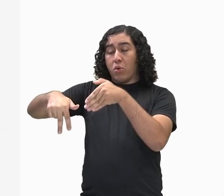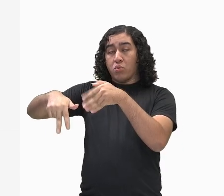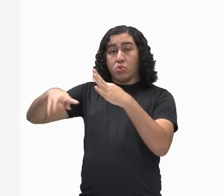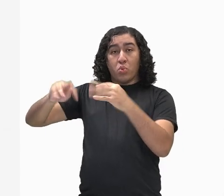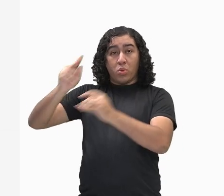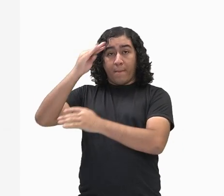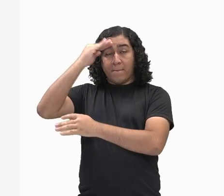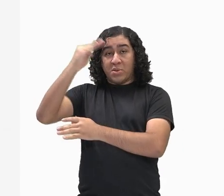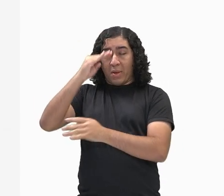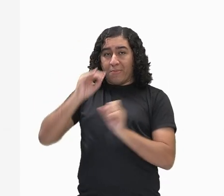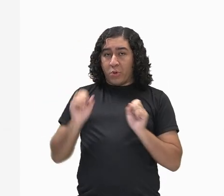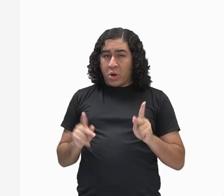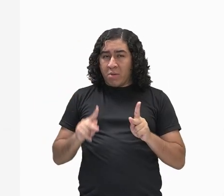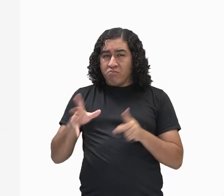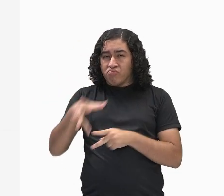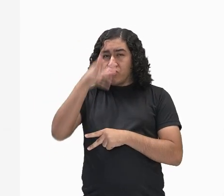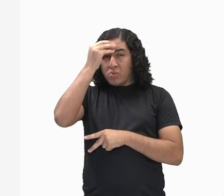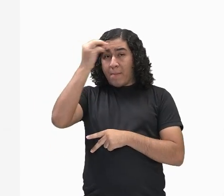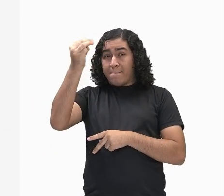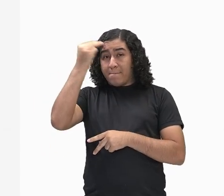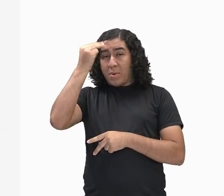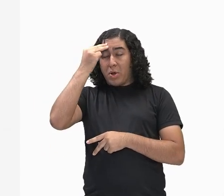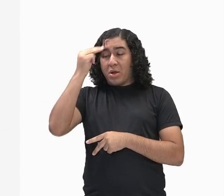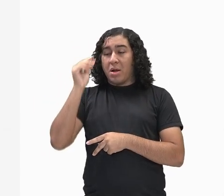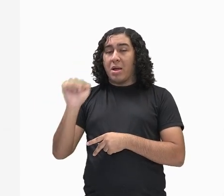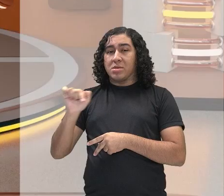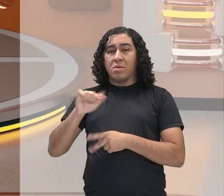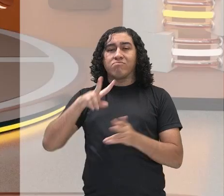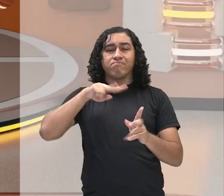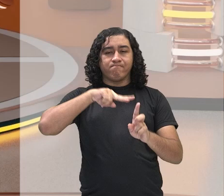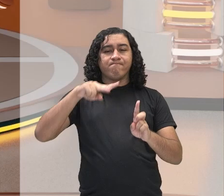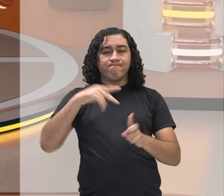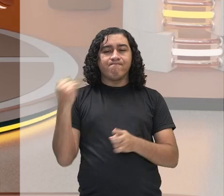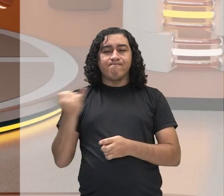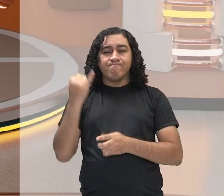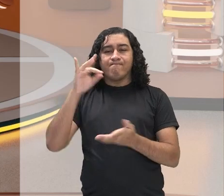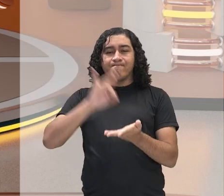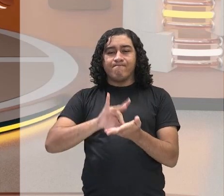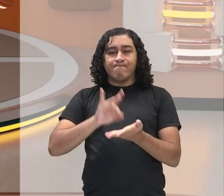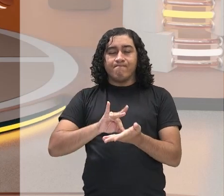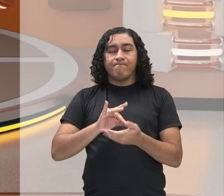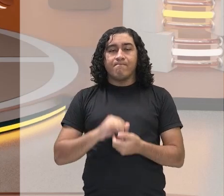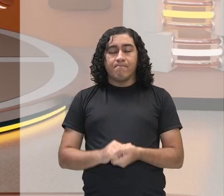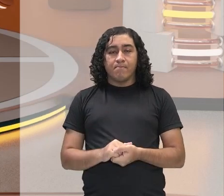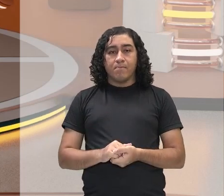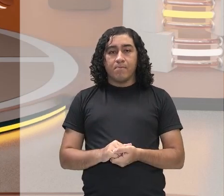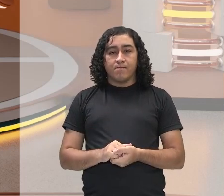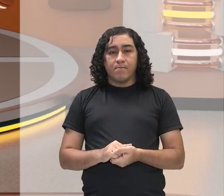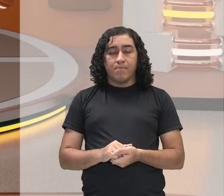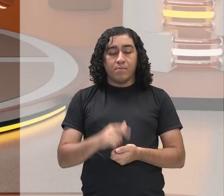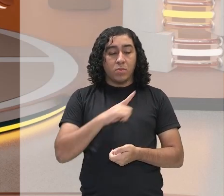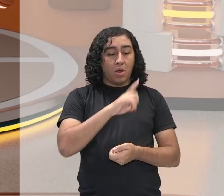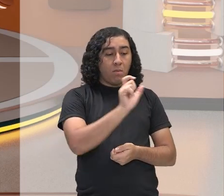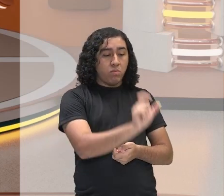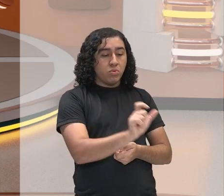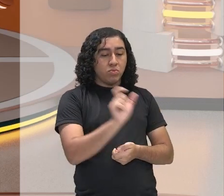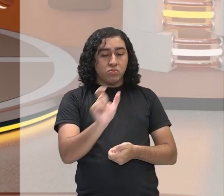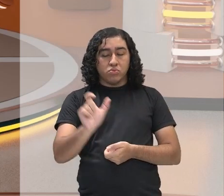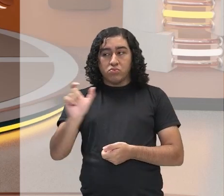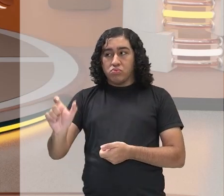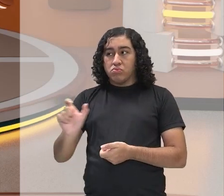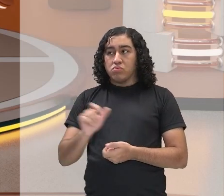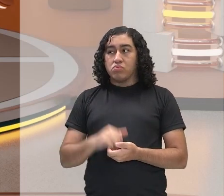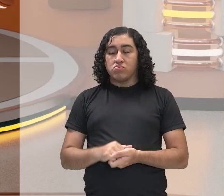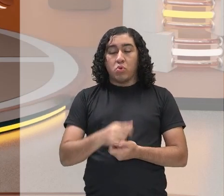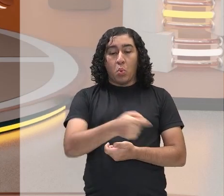Perfeito? Então, gravaram bem aí essas visões, são muito importantezinhas ali, olha. O cosmocêntrico, o teocêntrico e